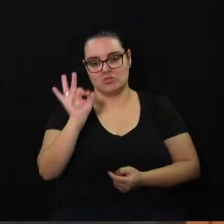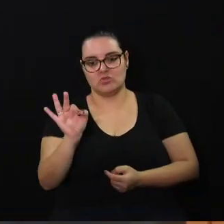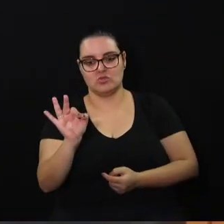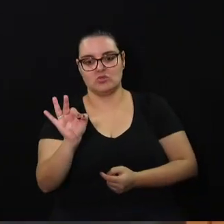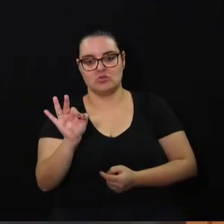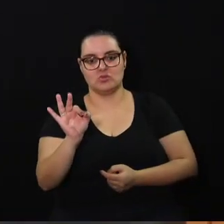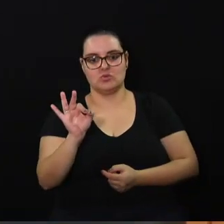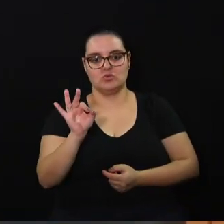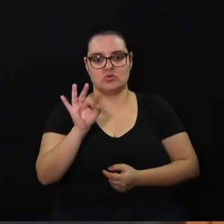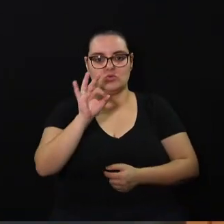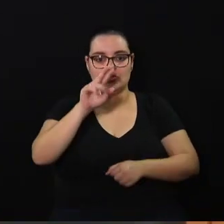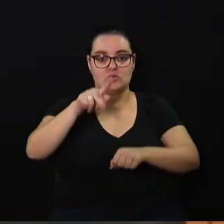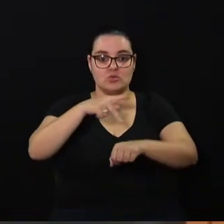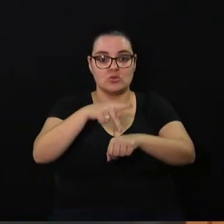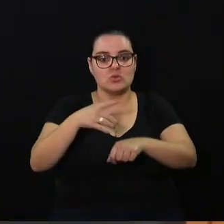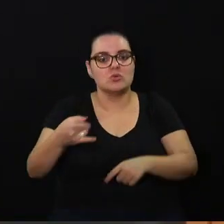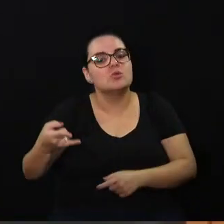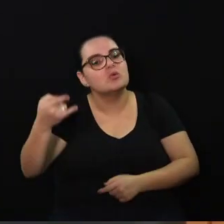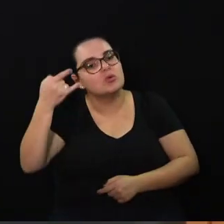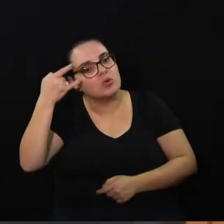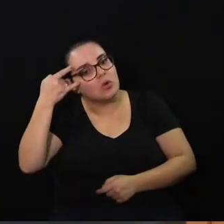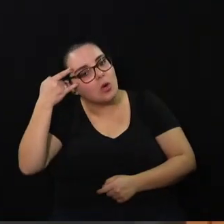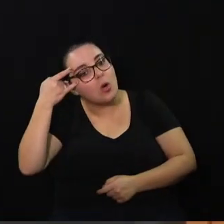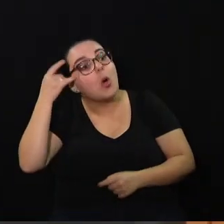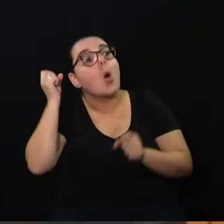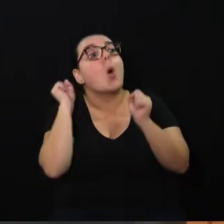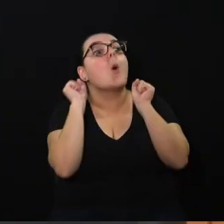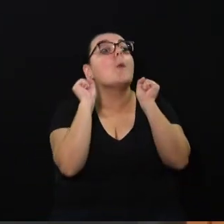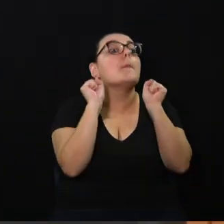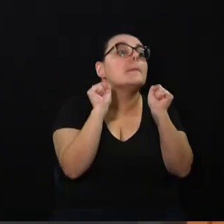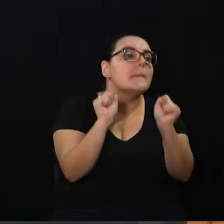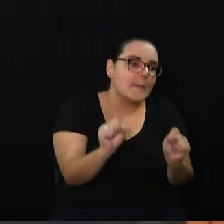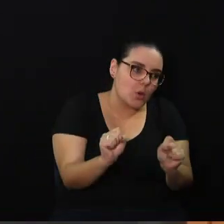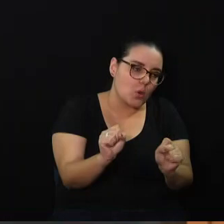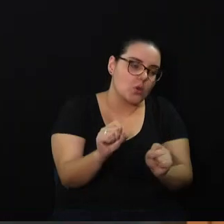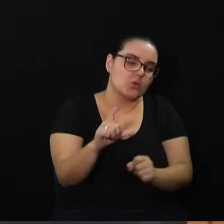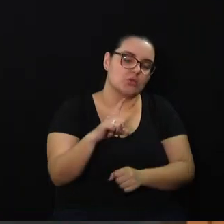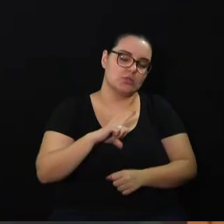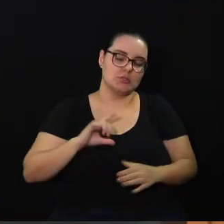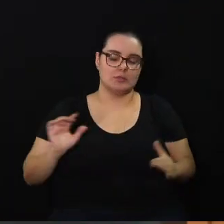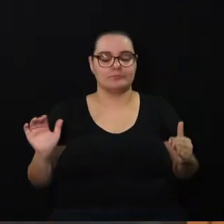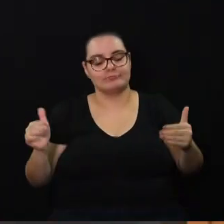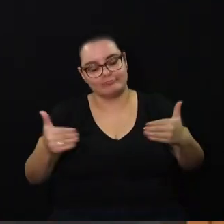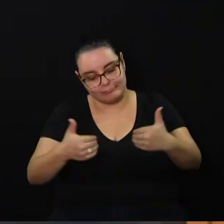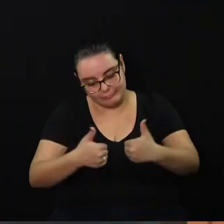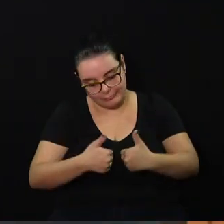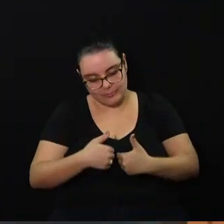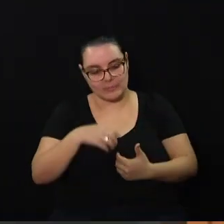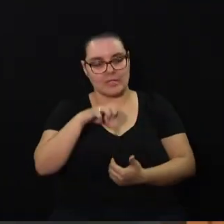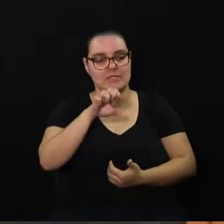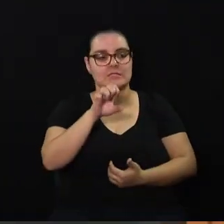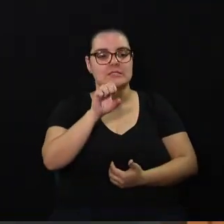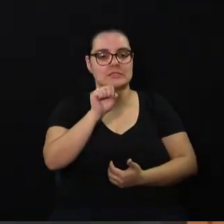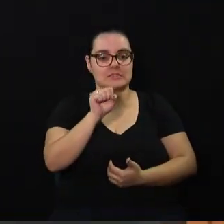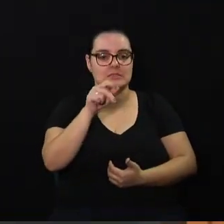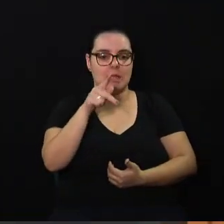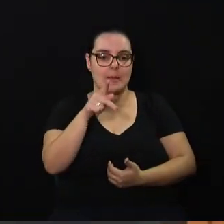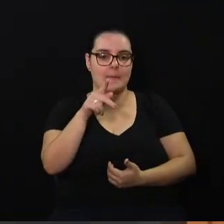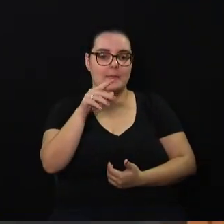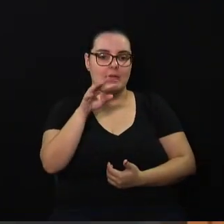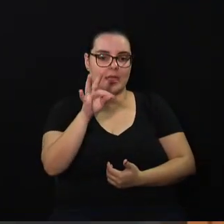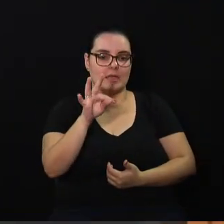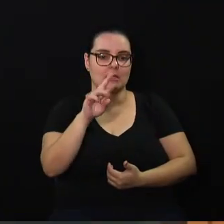com síndrome de down pode ter transtorno do espectro do autismo e ninguém me disse